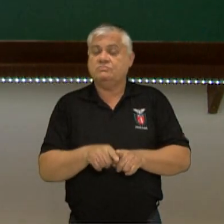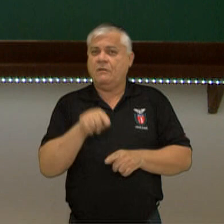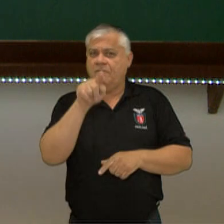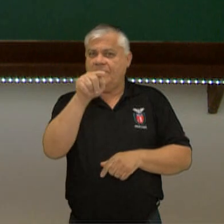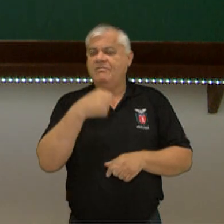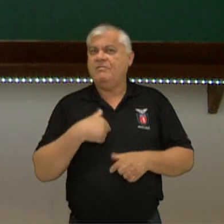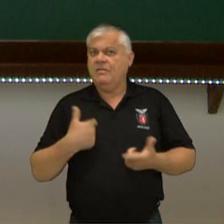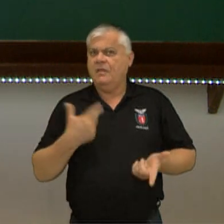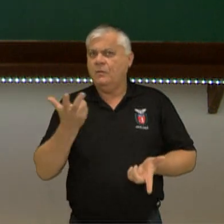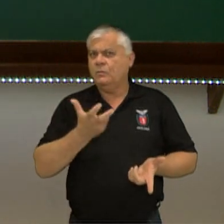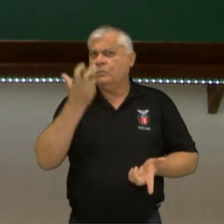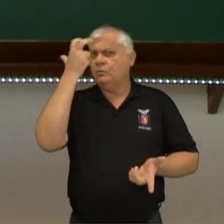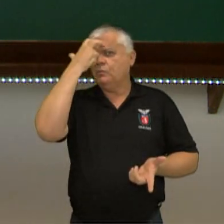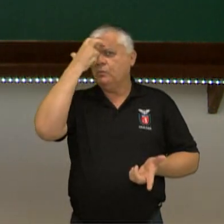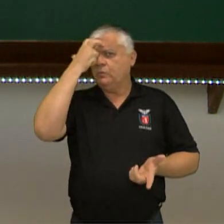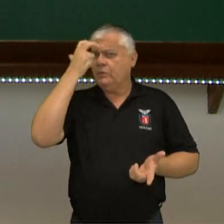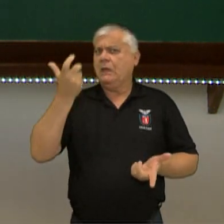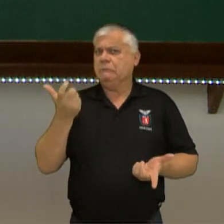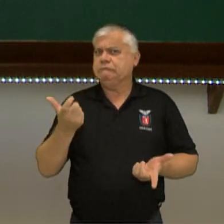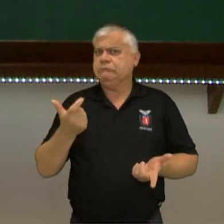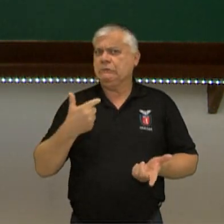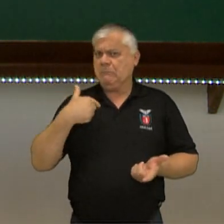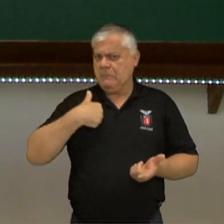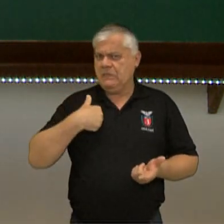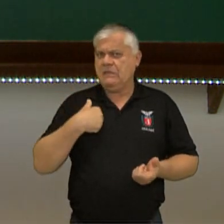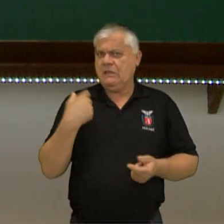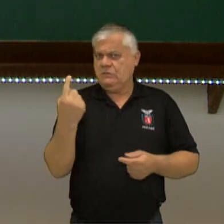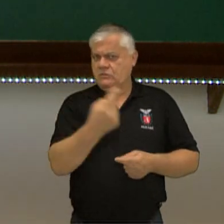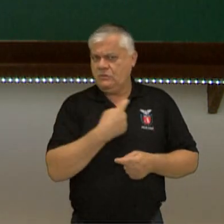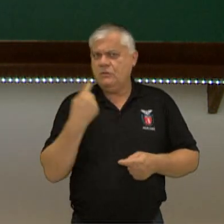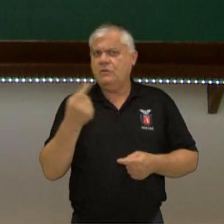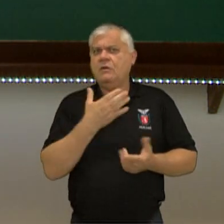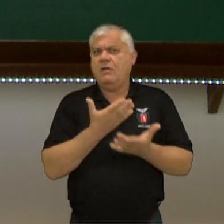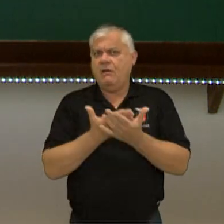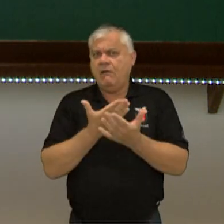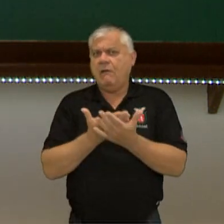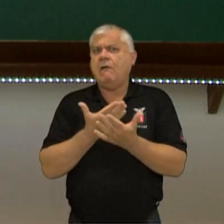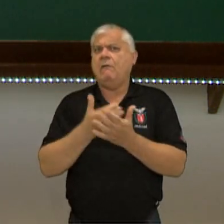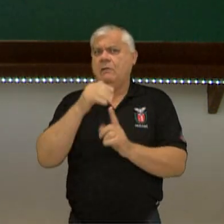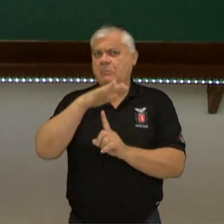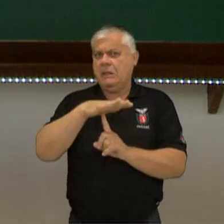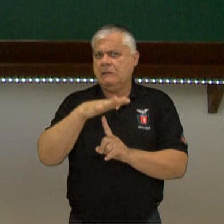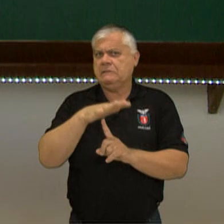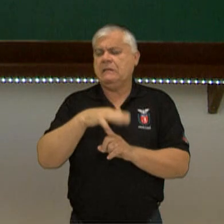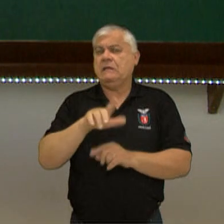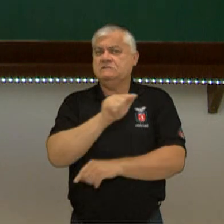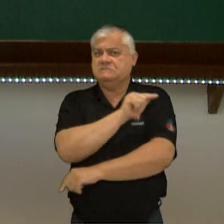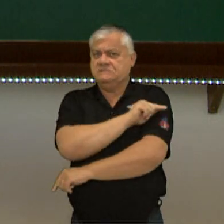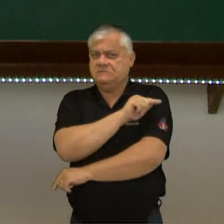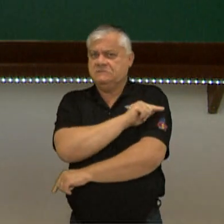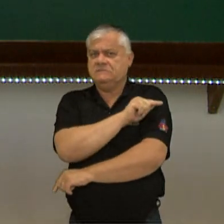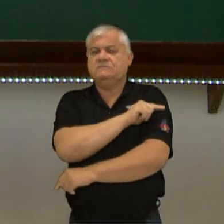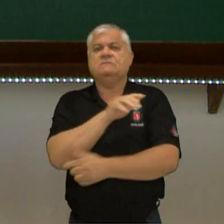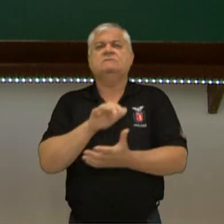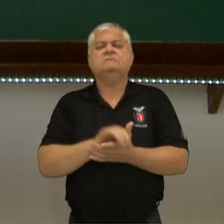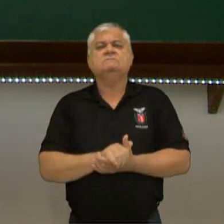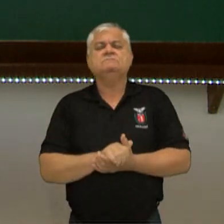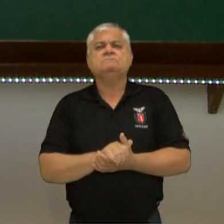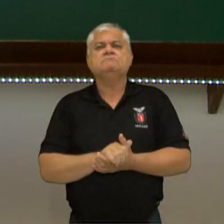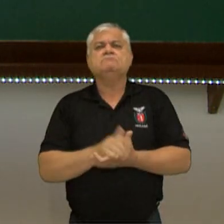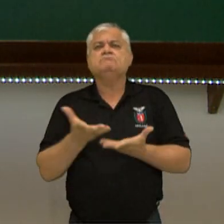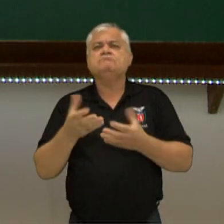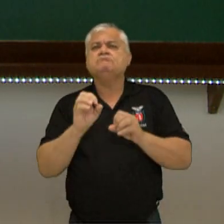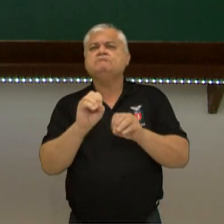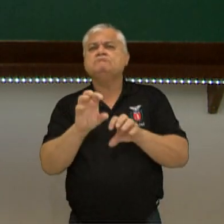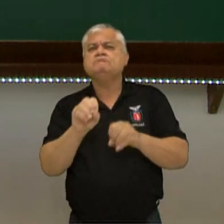aventureiros da cultura, com a minha, com a sua, com a nossa aula Paraná. 7º ano,